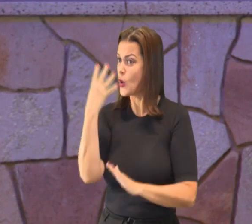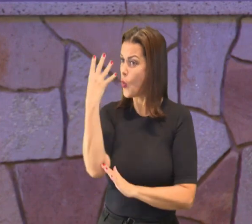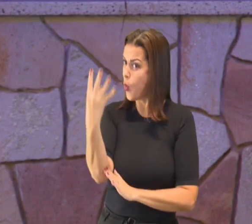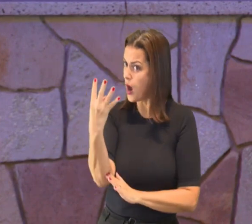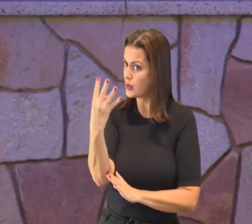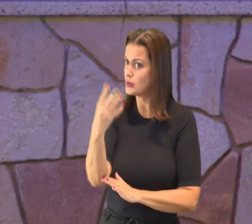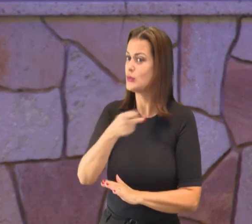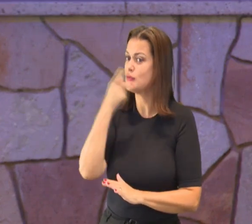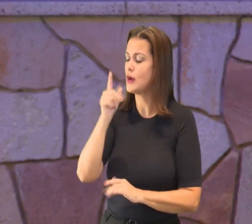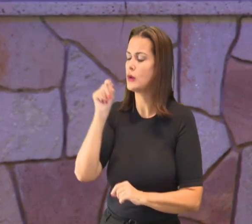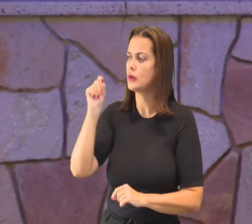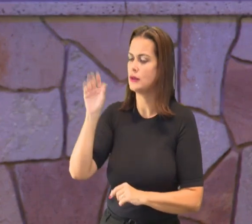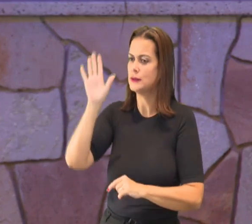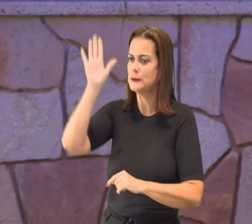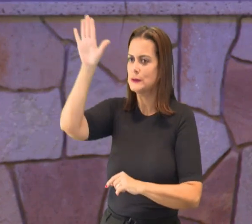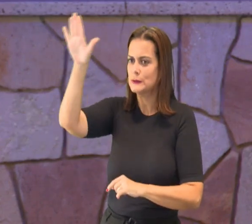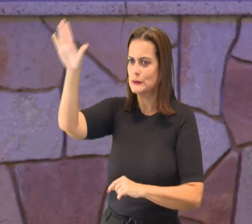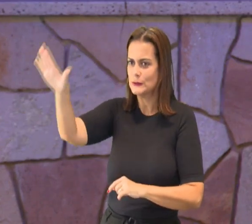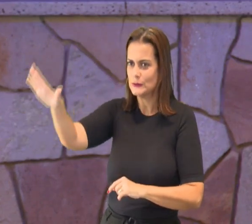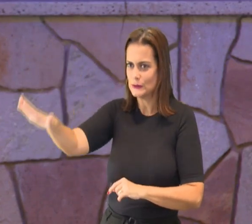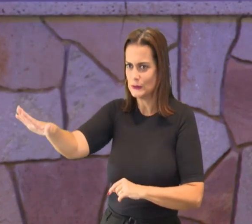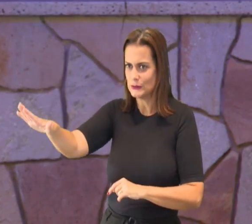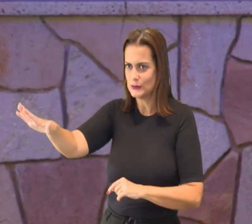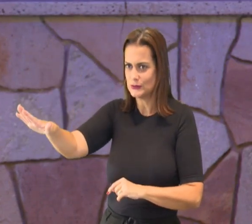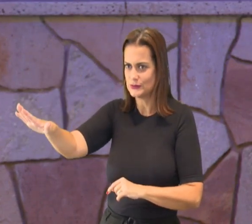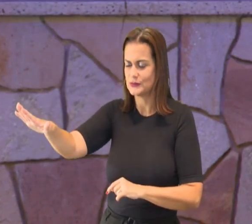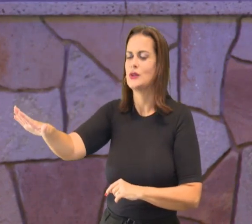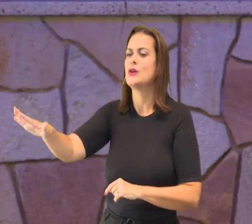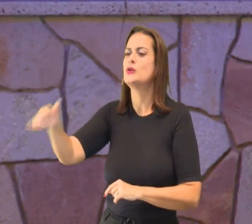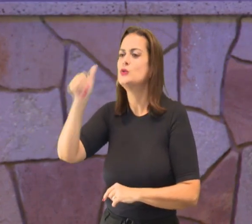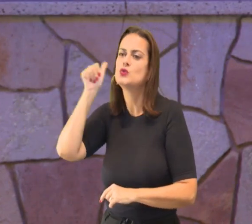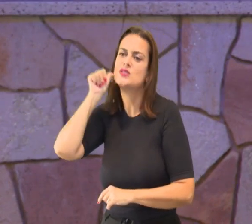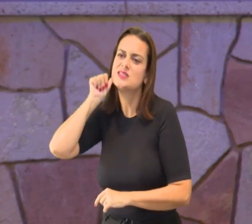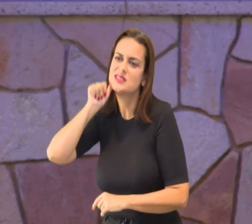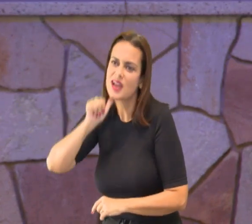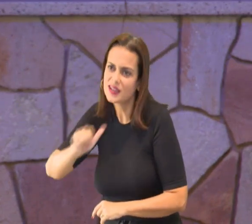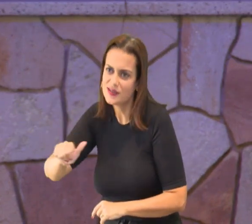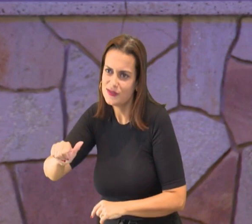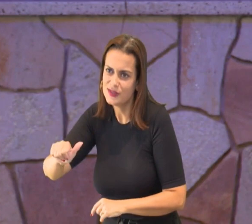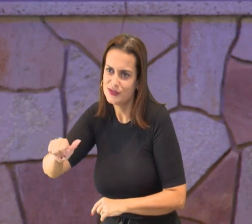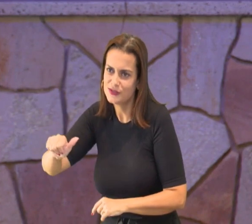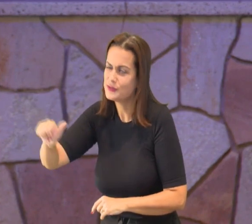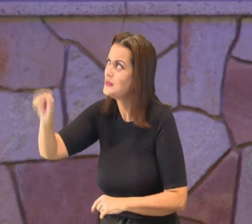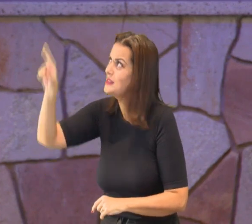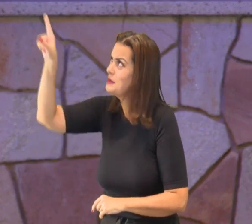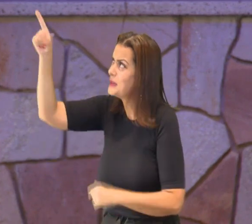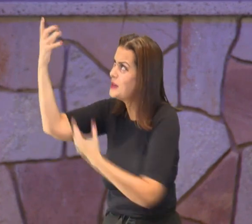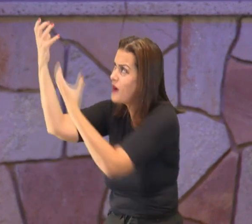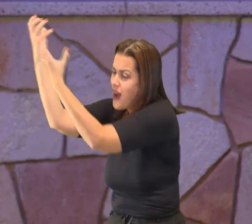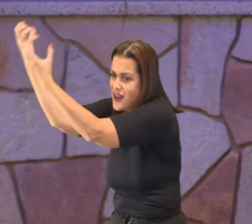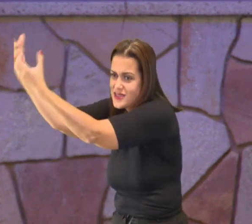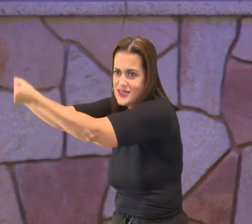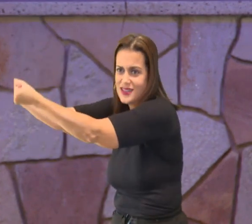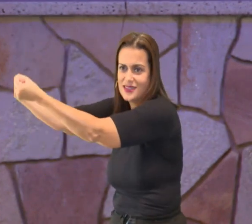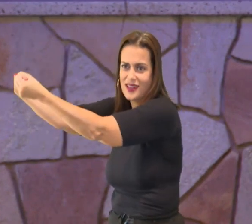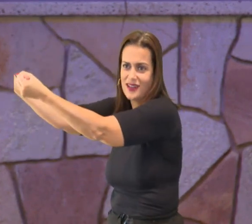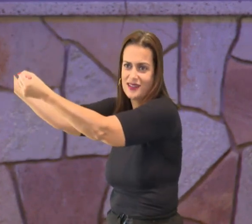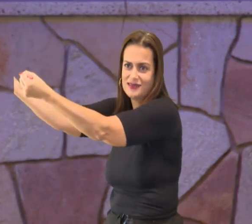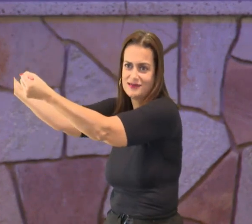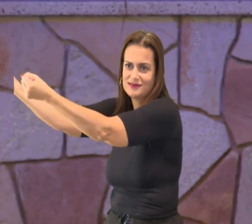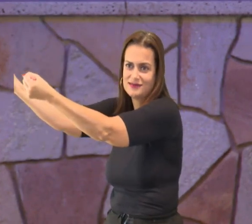diz assim: e porá a mão sobre a cabeça do holocausto, para que seja aceito a favor dele para a sua